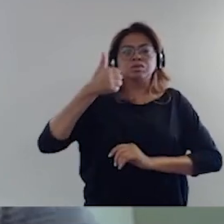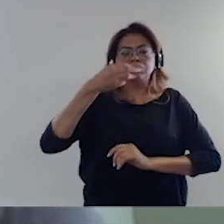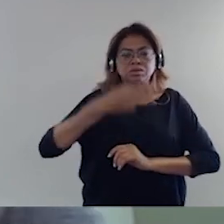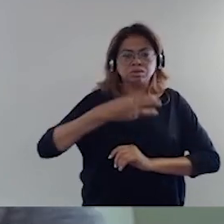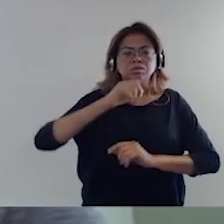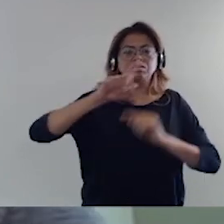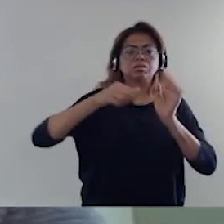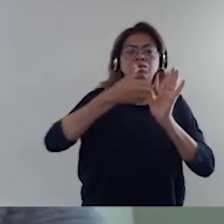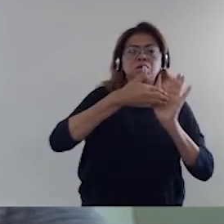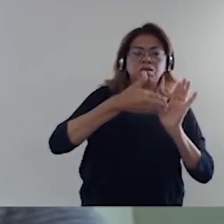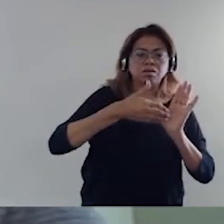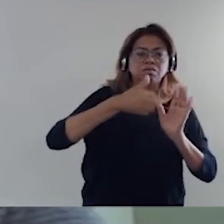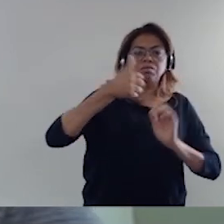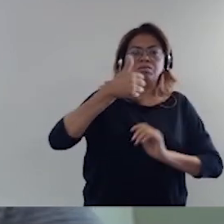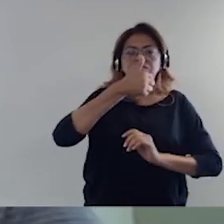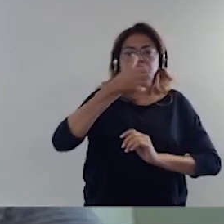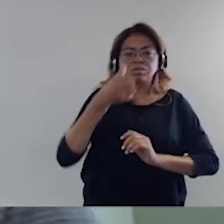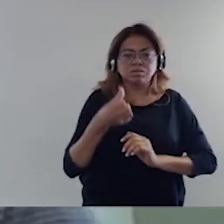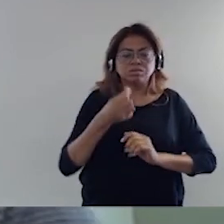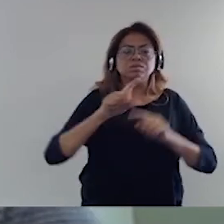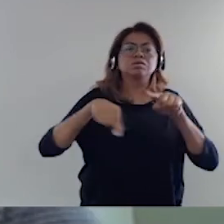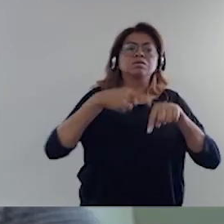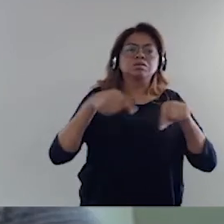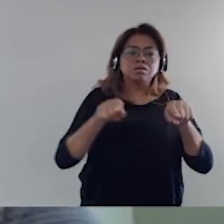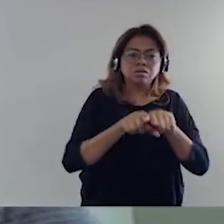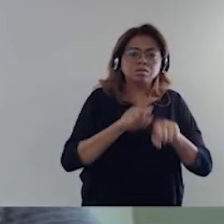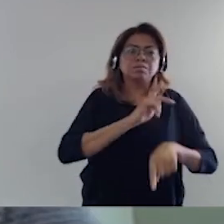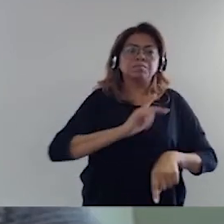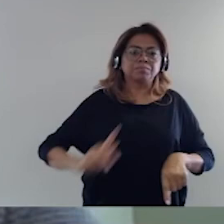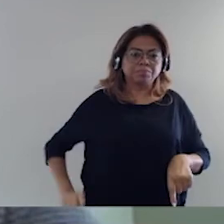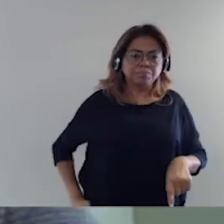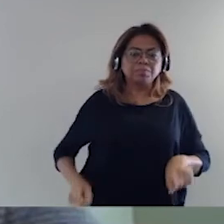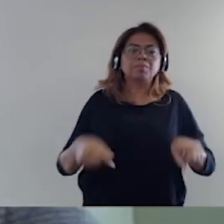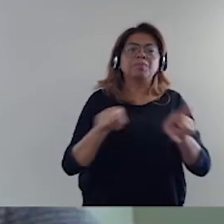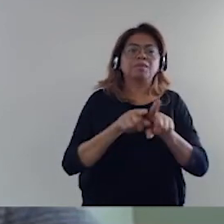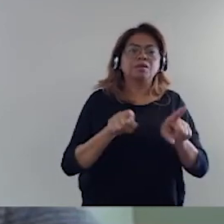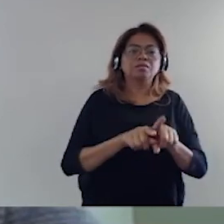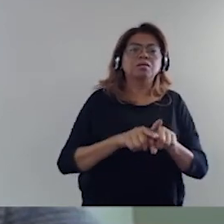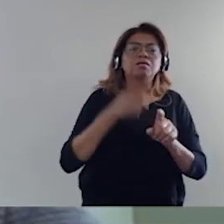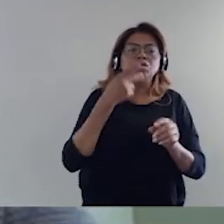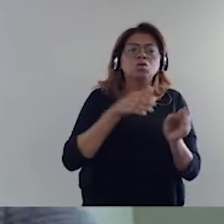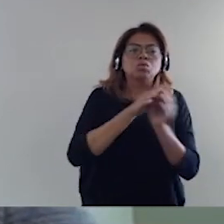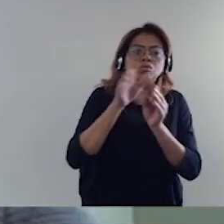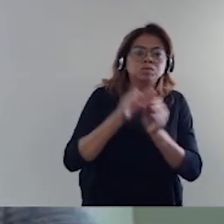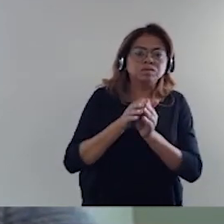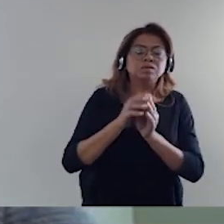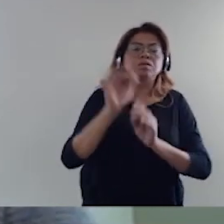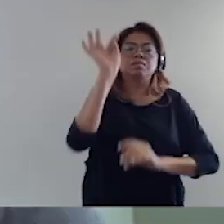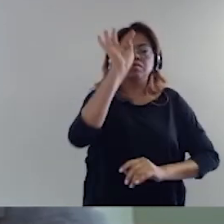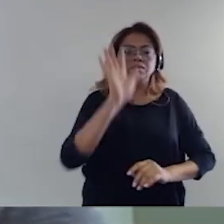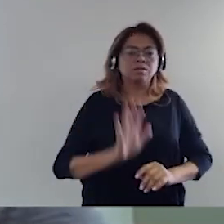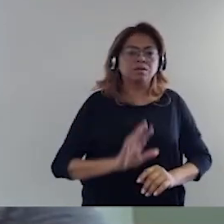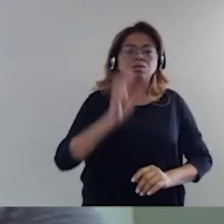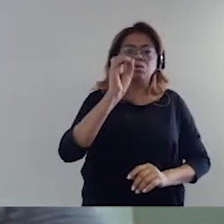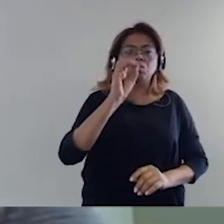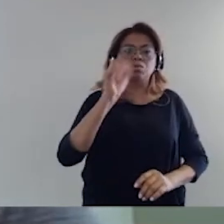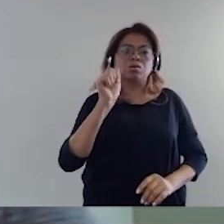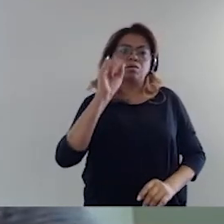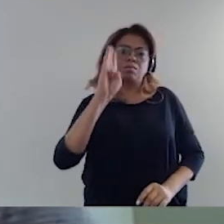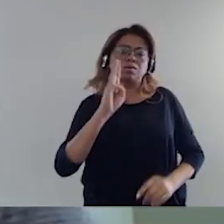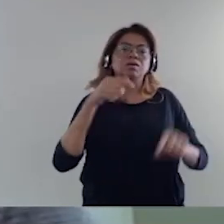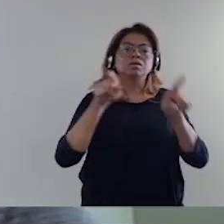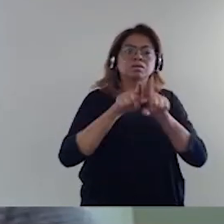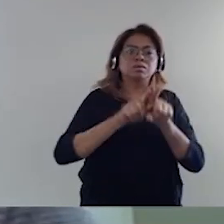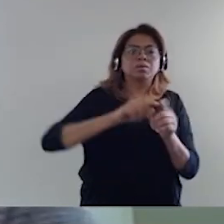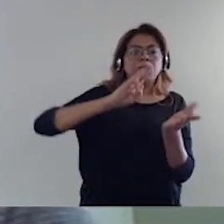2013-2016, presidente da Comissão Nacional de Estudos Constitucionais do Conselho Federal da OAB e membro da